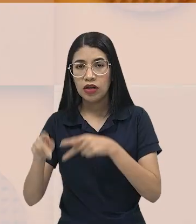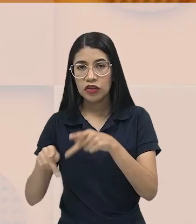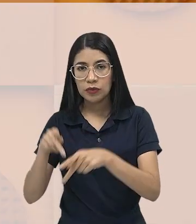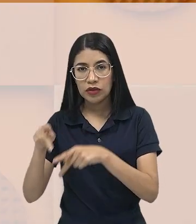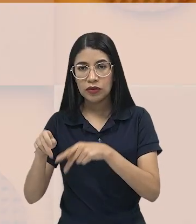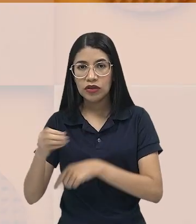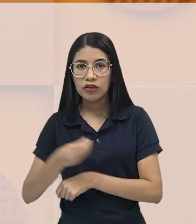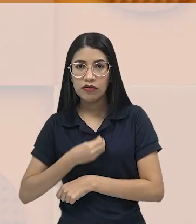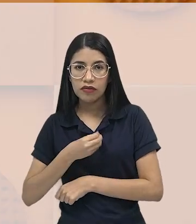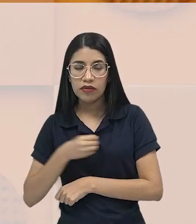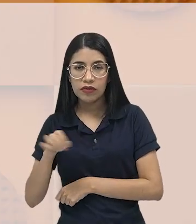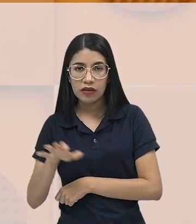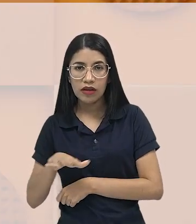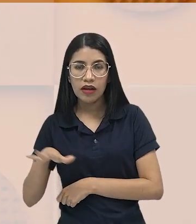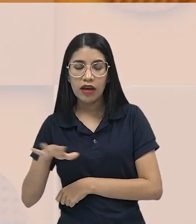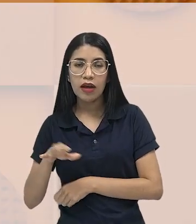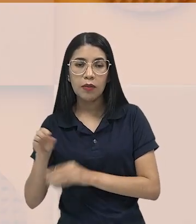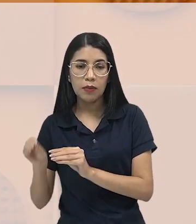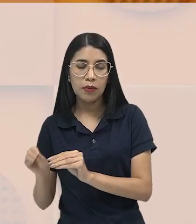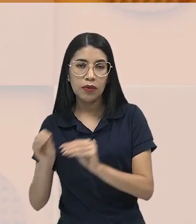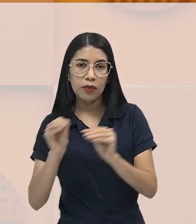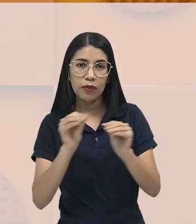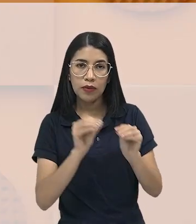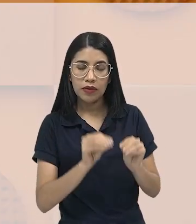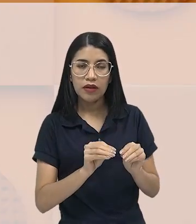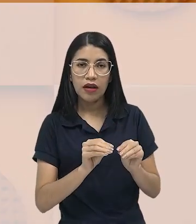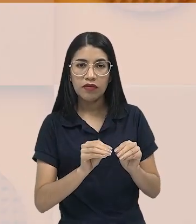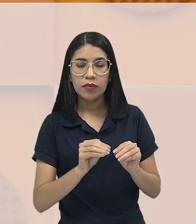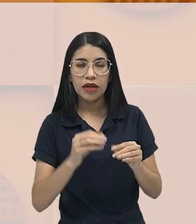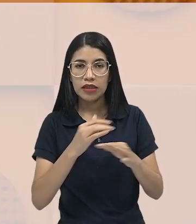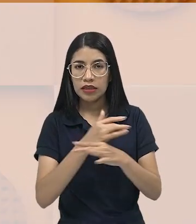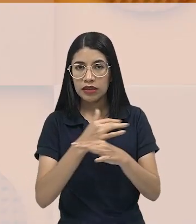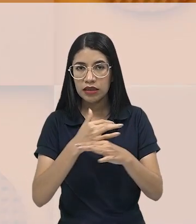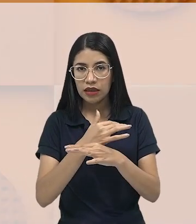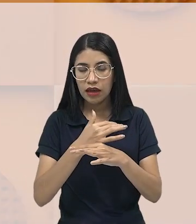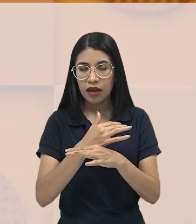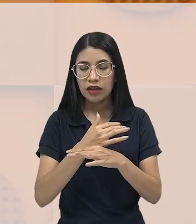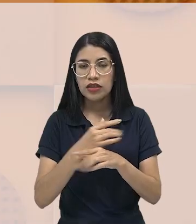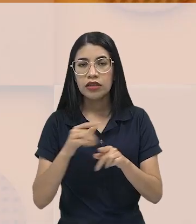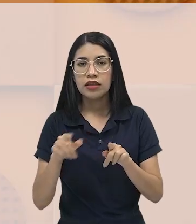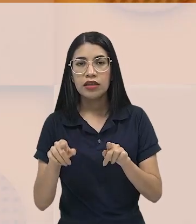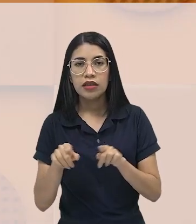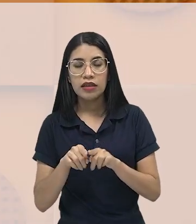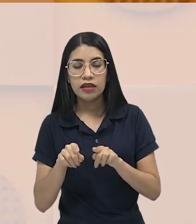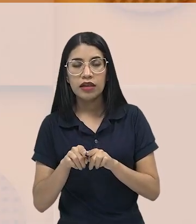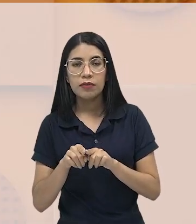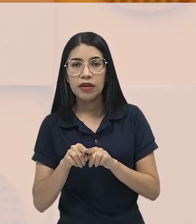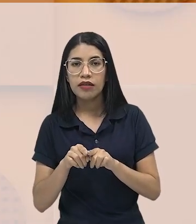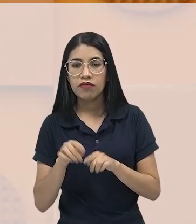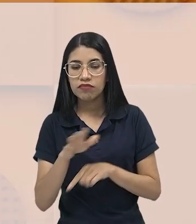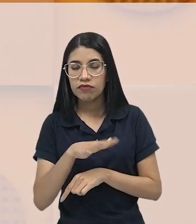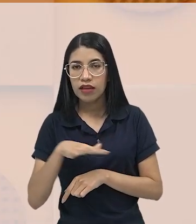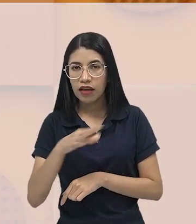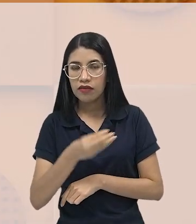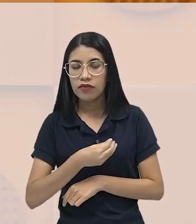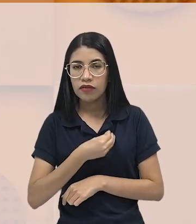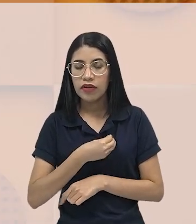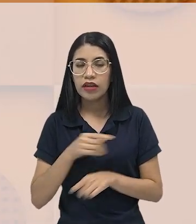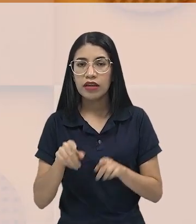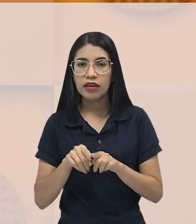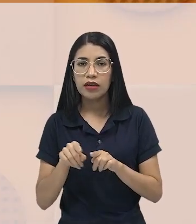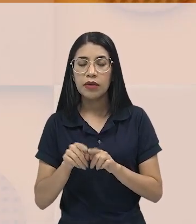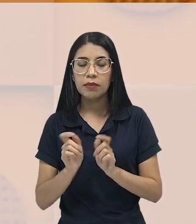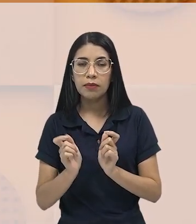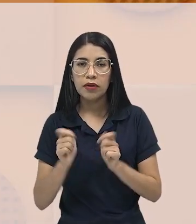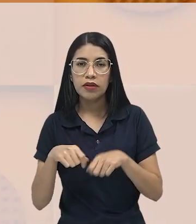né, tanto migre para as cidades, né, saiam do meio rural e vão para esse meio urbano, quanto,